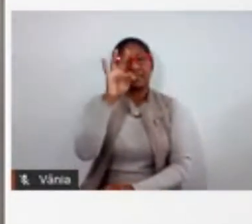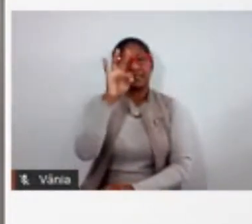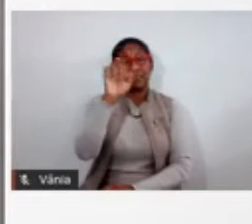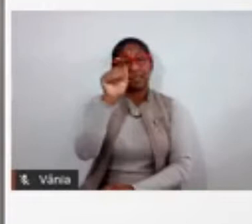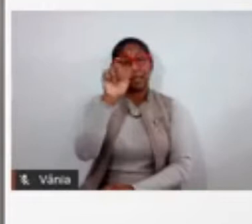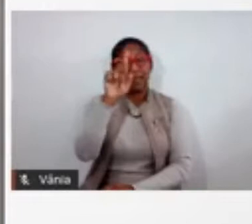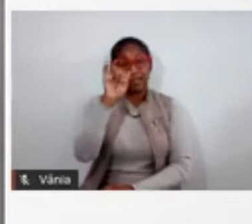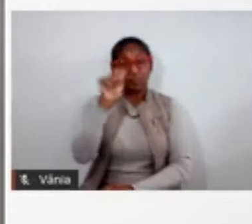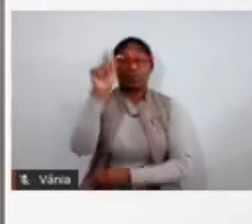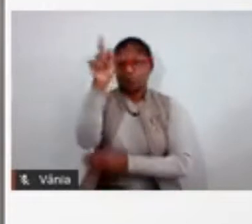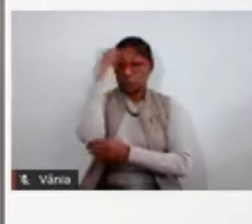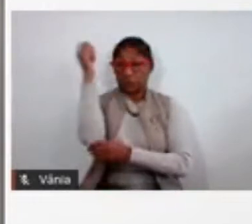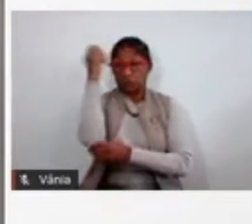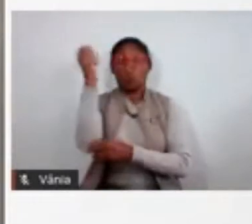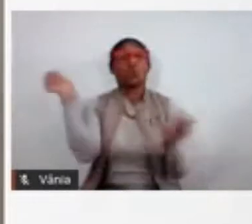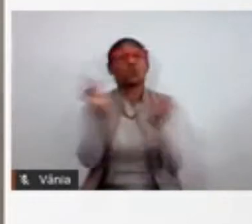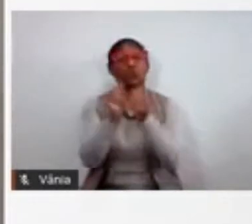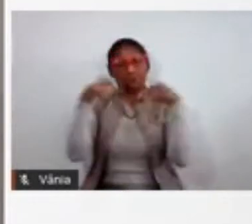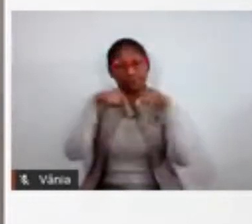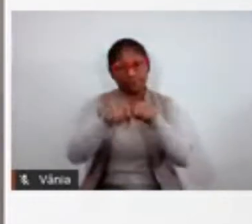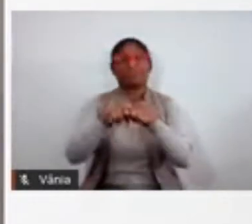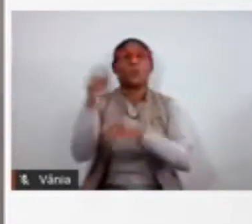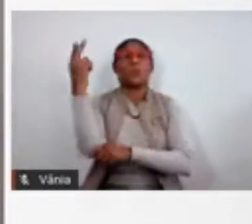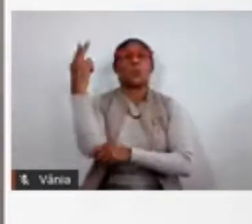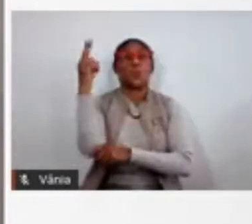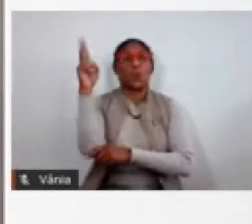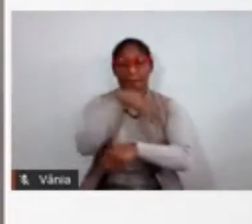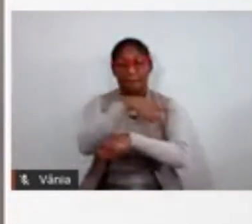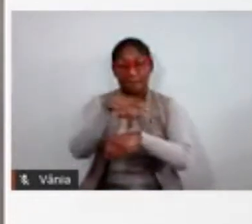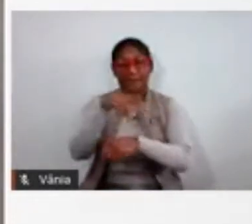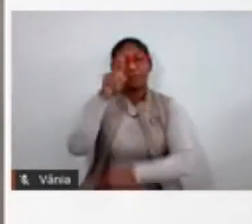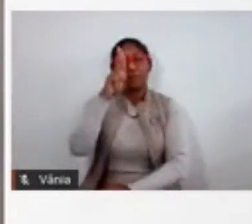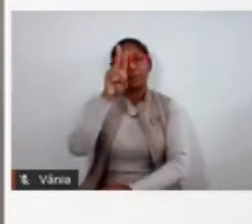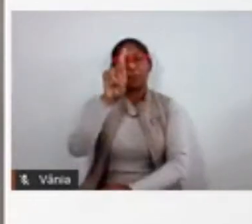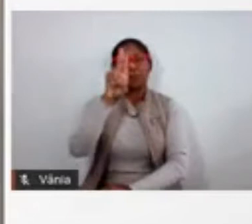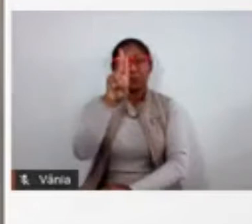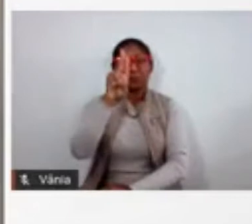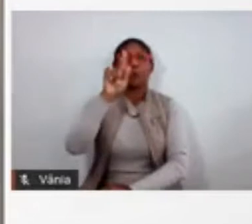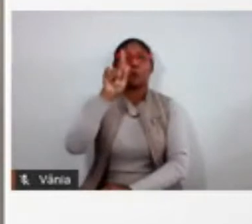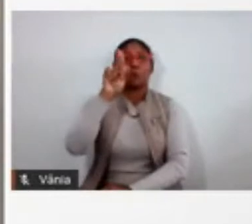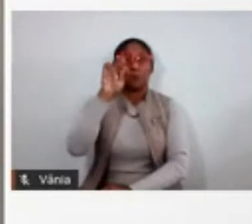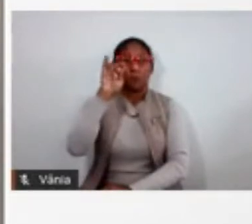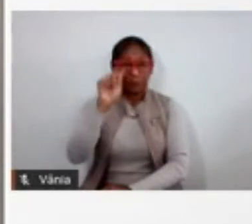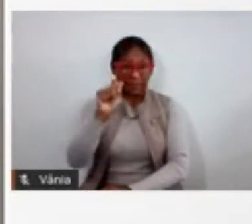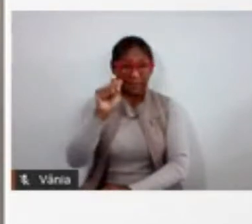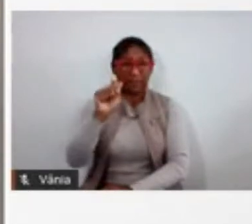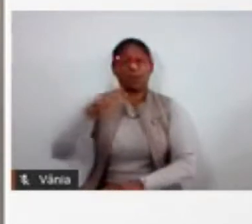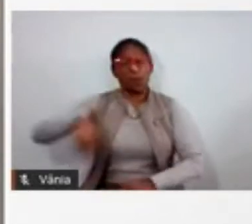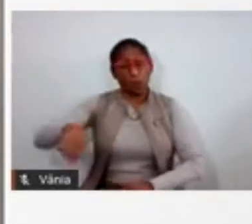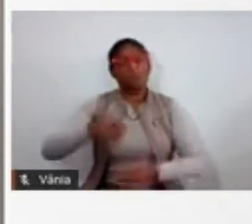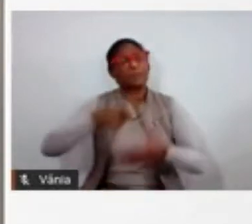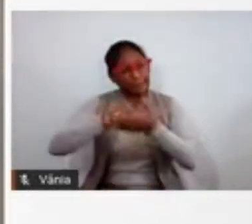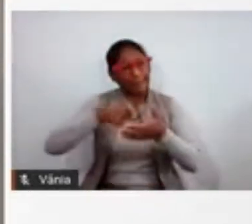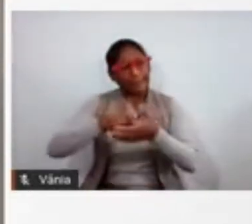o governo uruguaio. Então, nós estamos, de todas as formas, buscando viabilizar a garantia